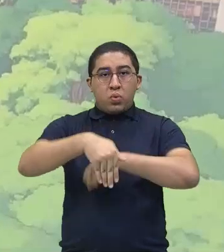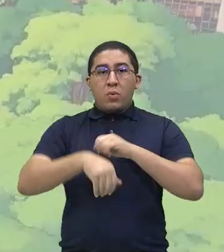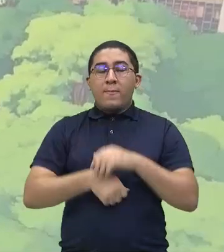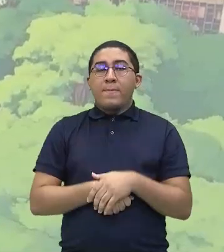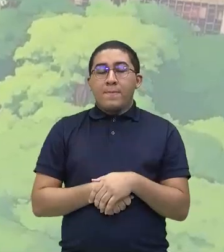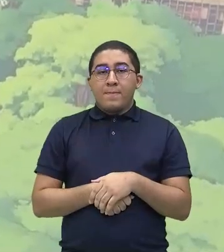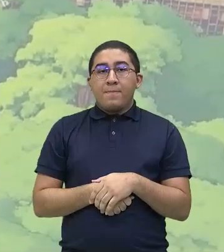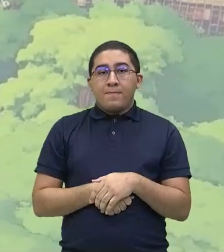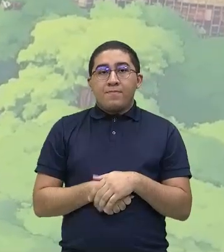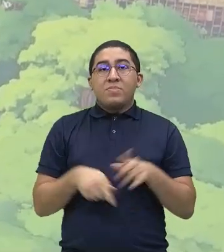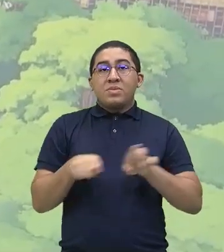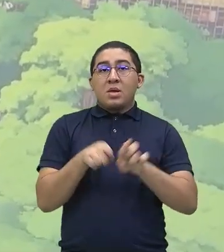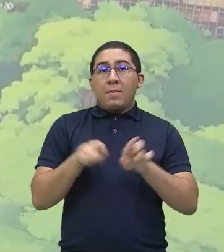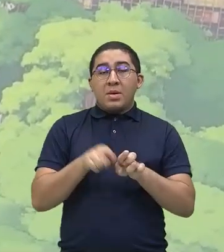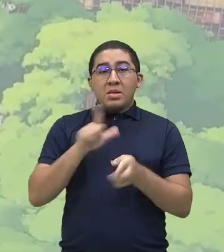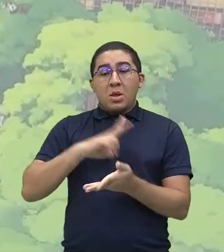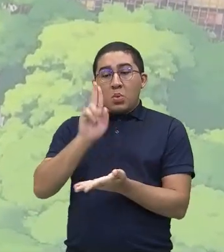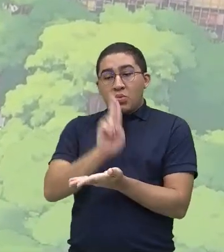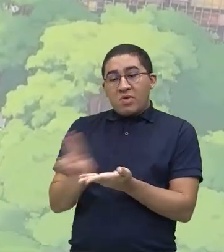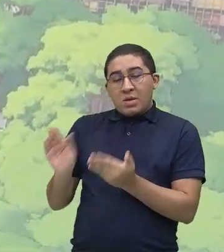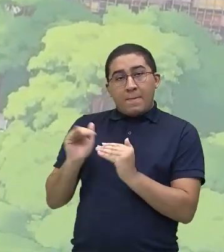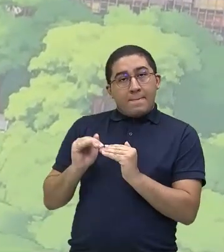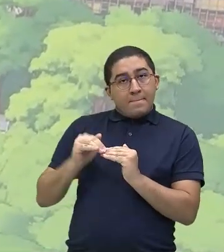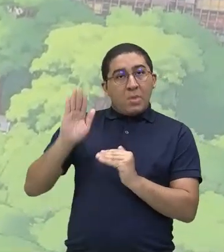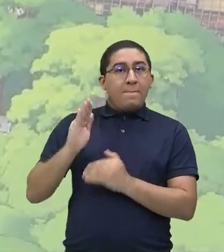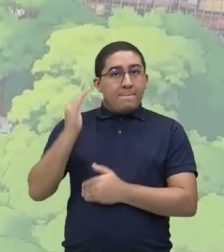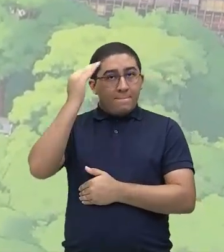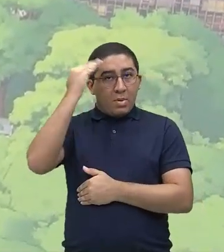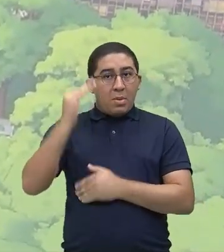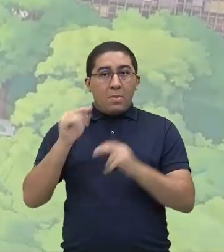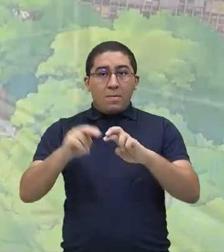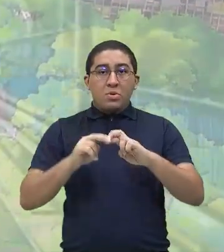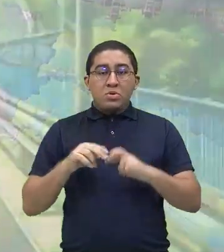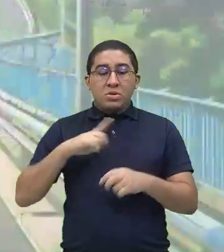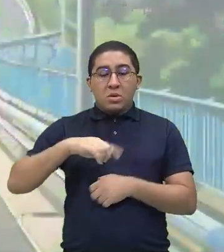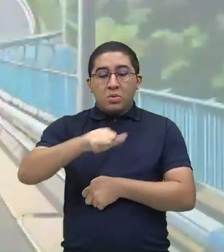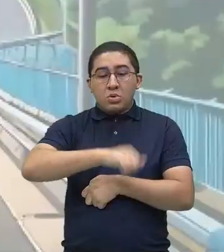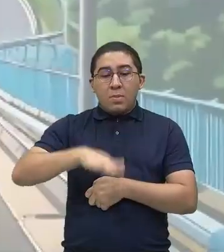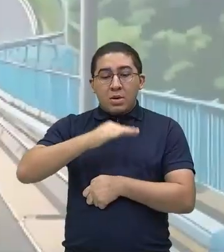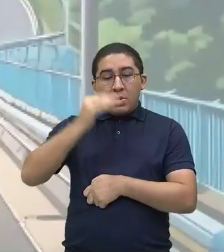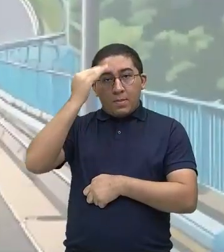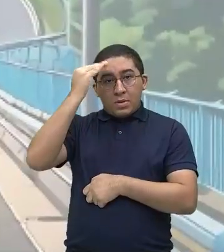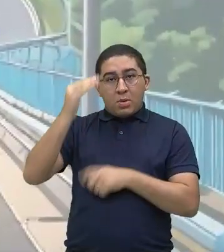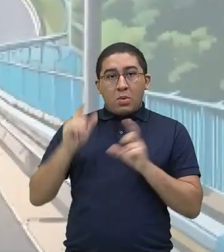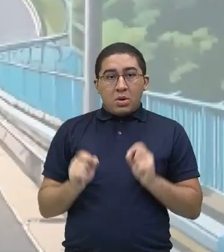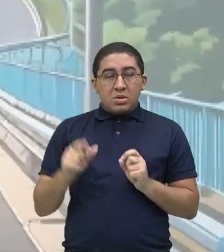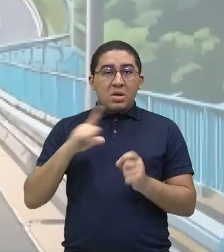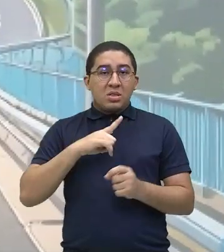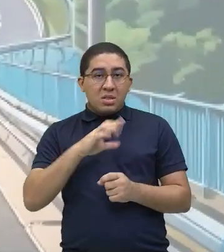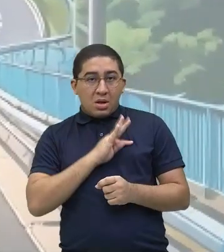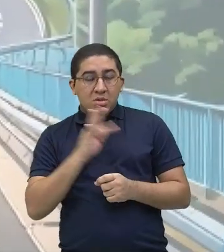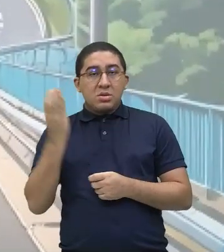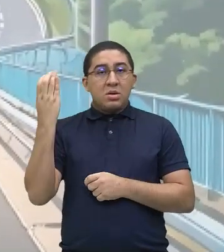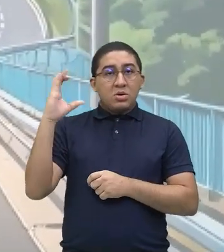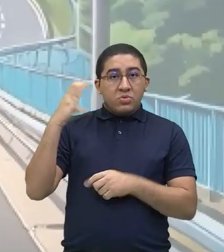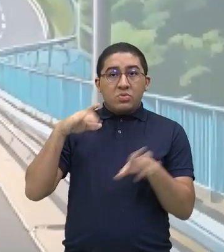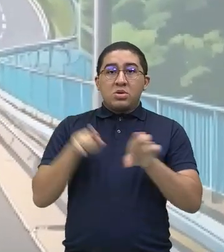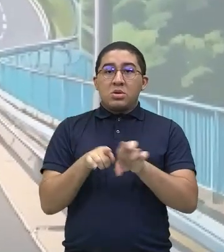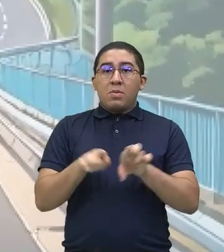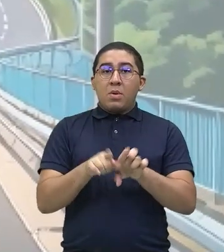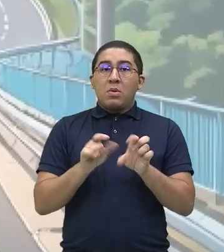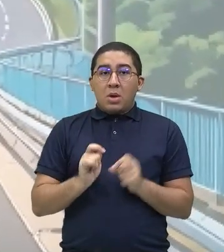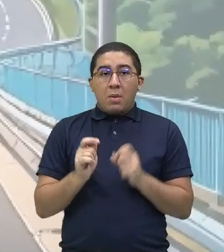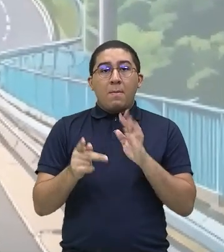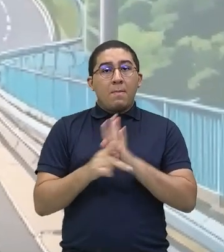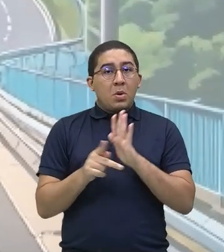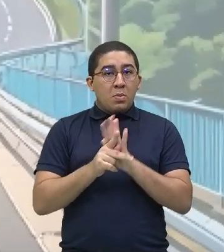cidades e universidades. Portanto, é a região que reúne os principais meios técnicos científicos e as finanças